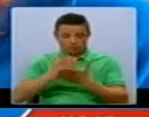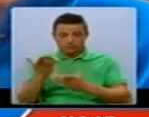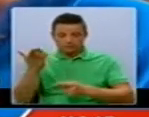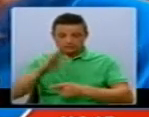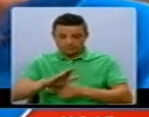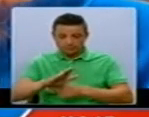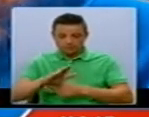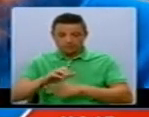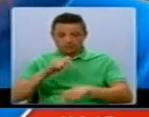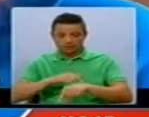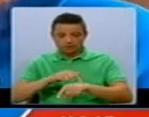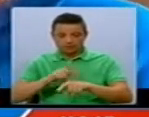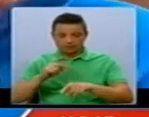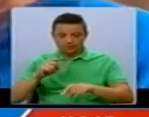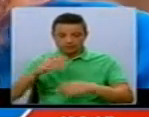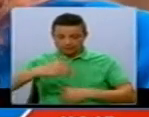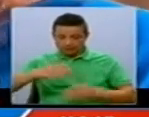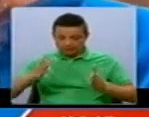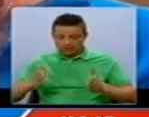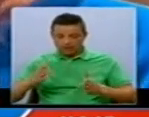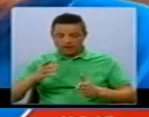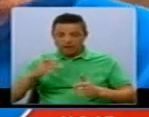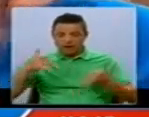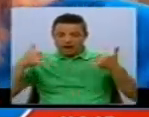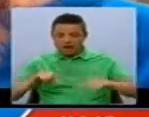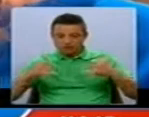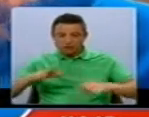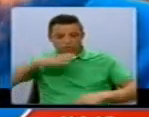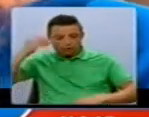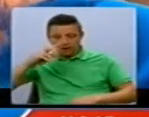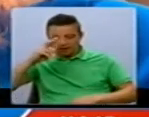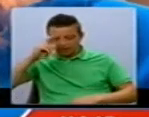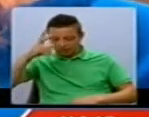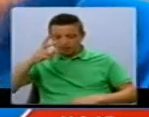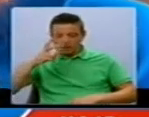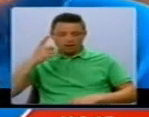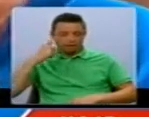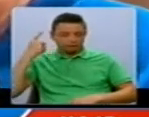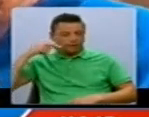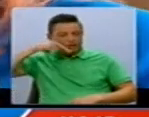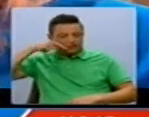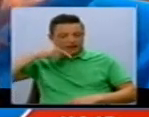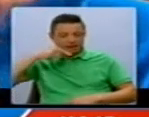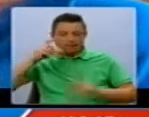rapidamente. Ele enviou, este tipo de caixa já foi para a Argélia, para o Brasil, Bulgária, Egito, Índia, Indonésia, Marrocos, Nigéria, Paquistão,